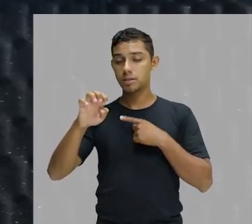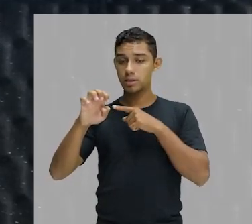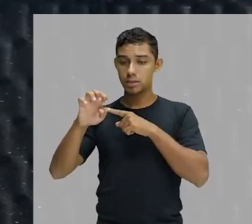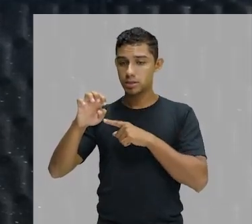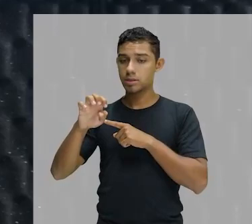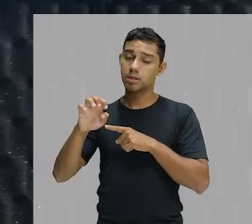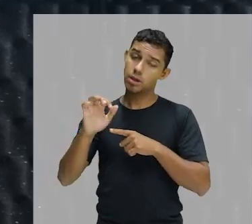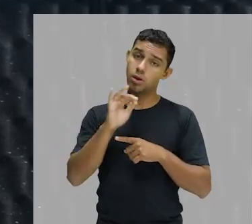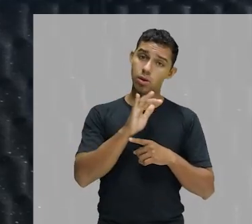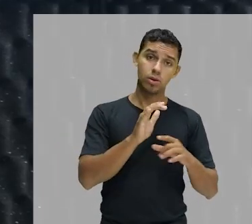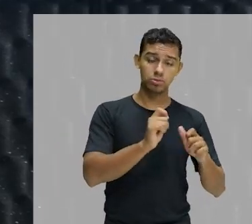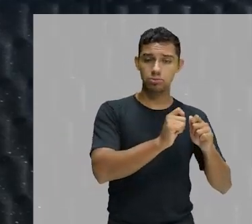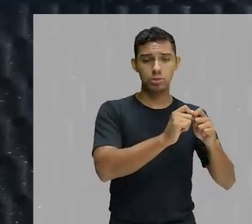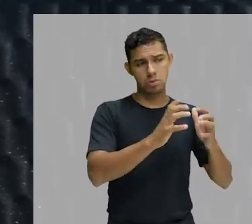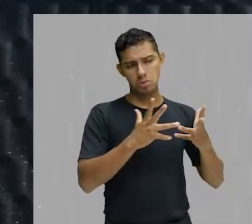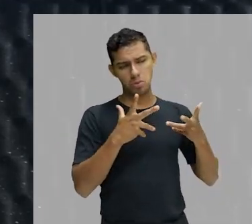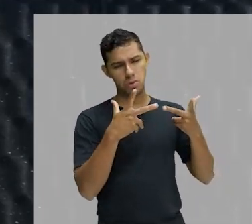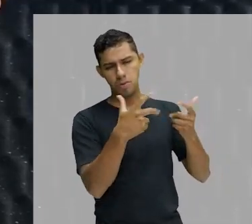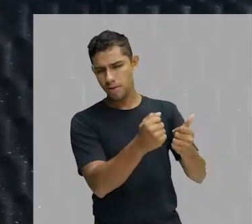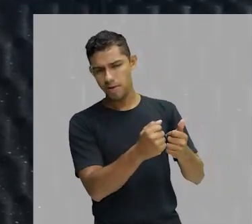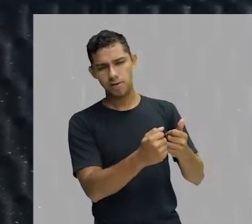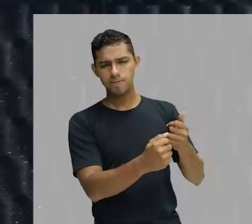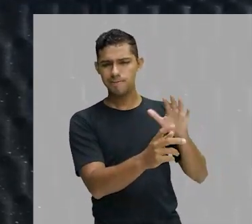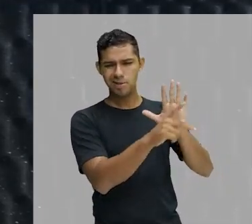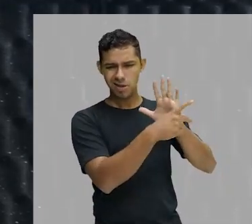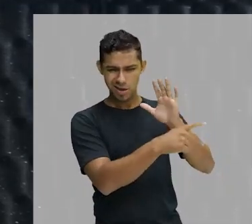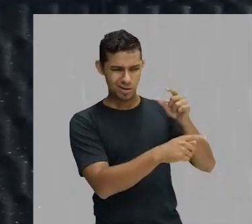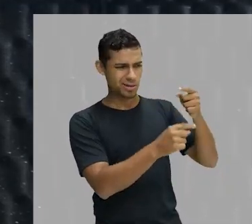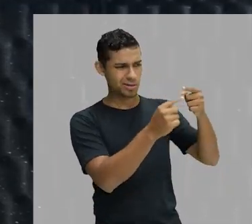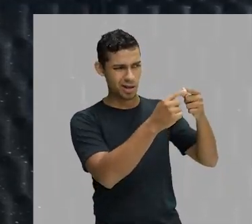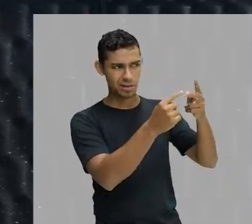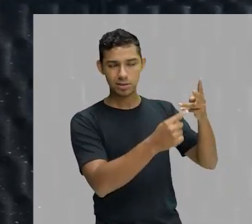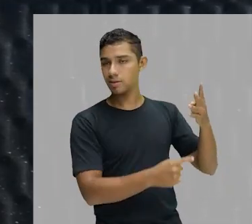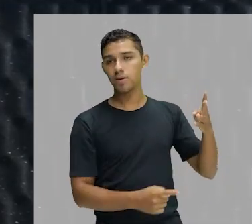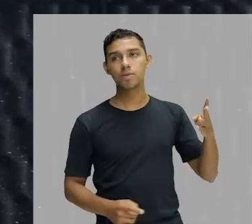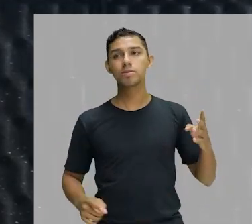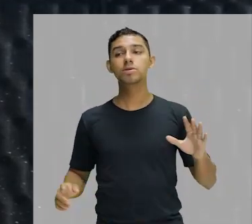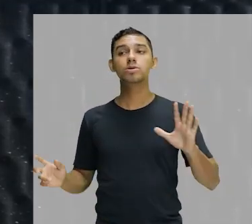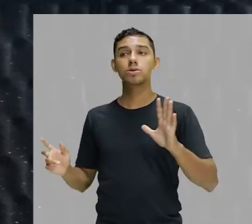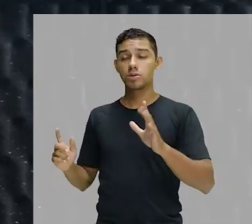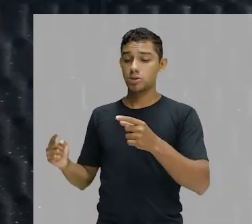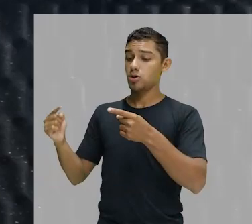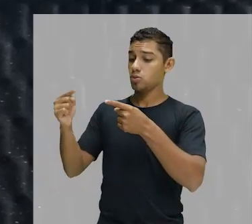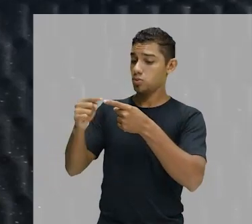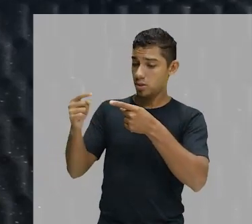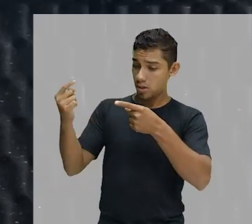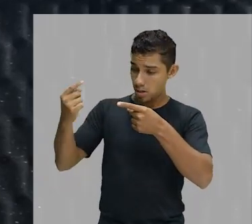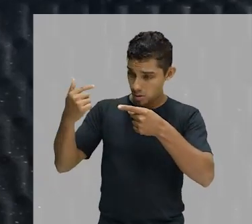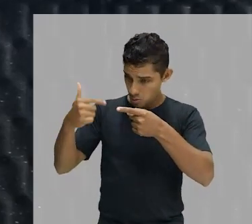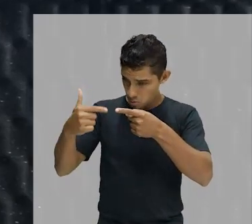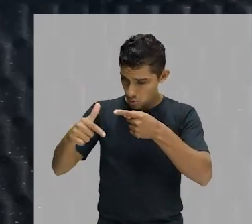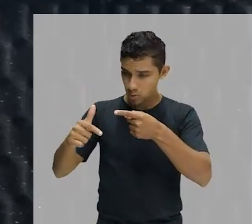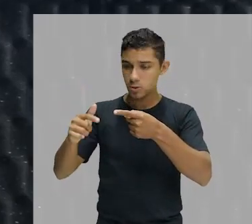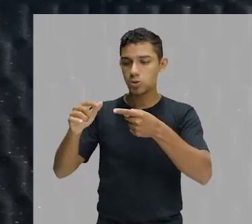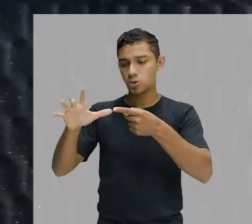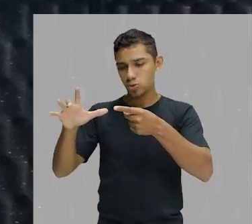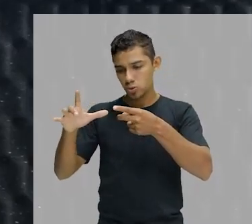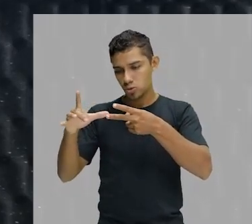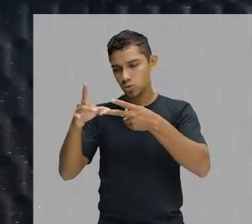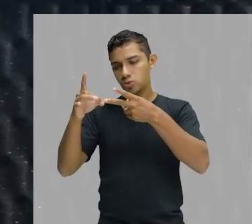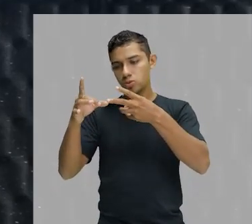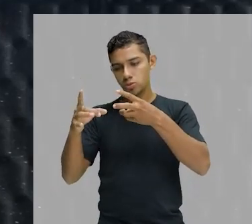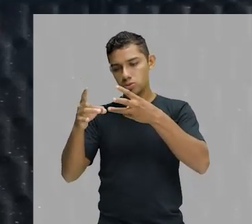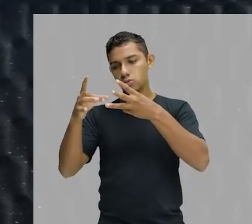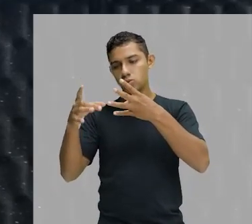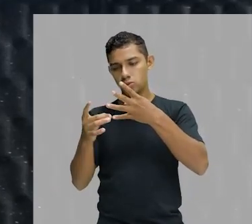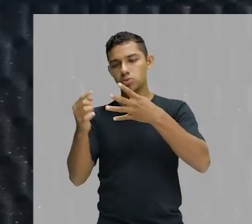não são soltas, né? Uma que isso só se trabalha assim, não. A gente trabalha uma capacidade física, junto dela vai estar